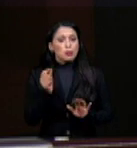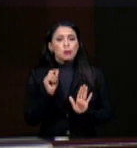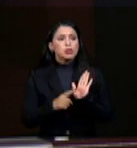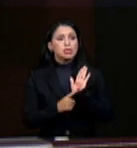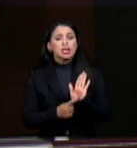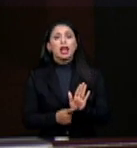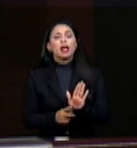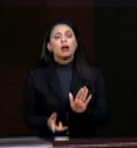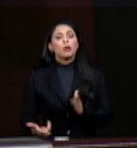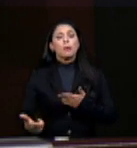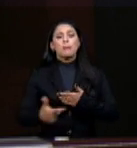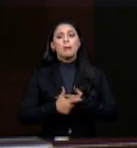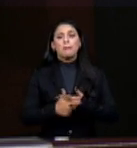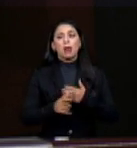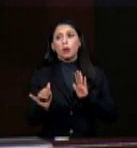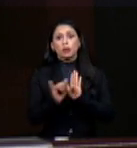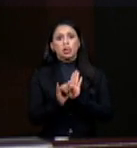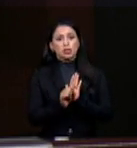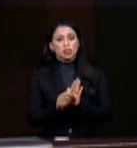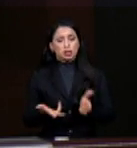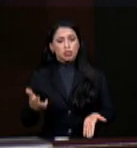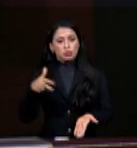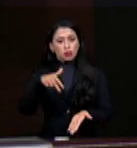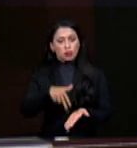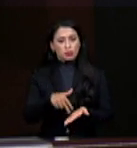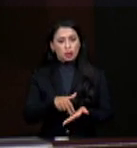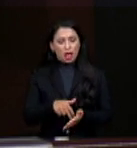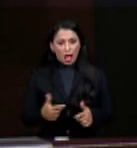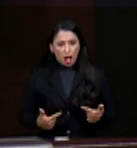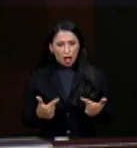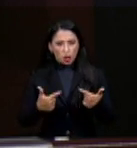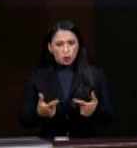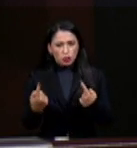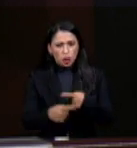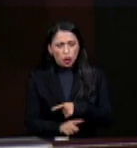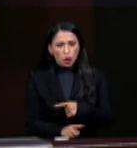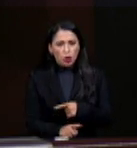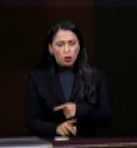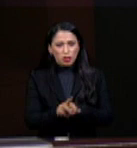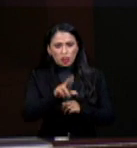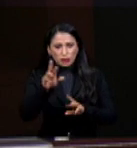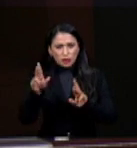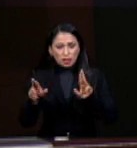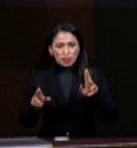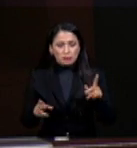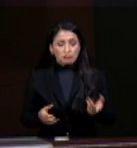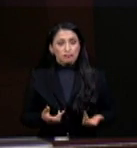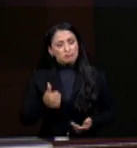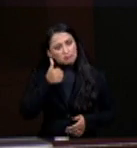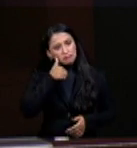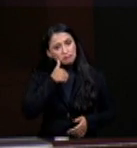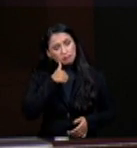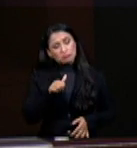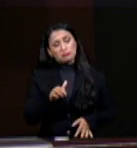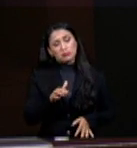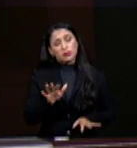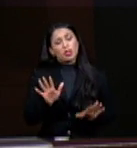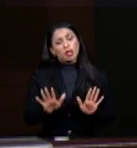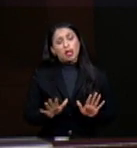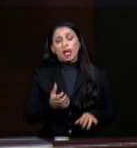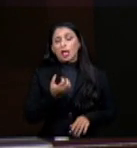são. A luta pela diversidade e equidade de gênero beneficia a todos nós.